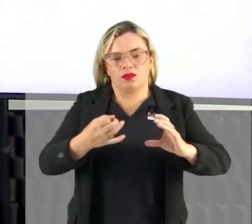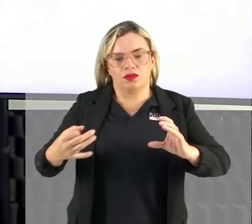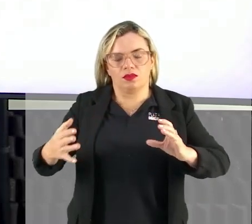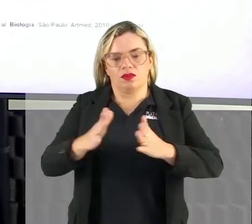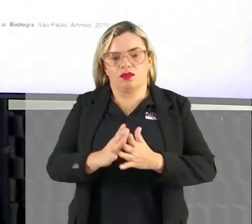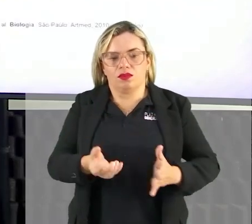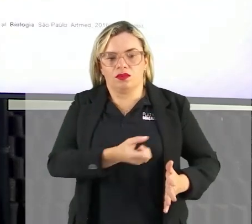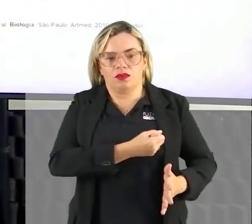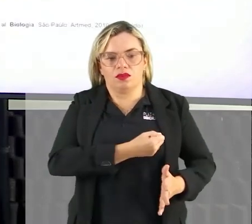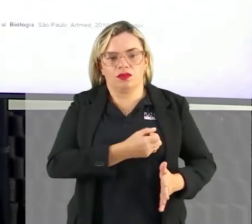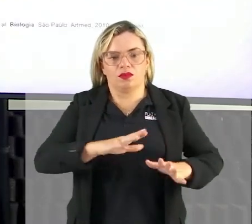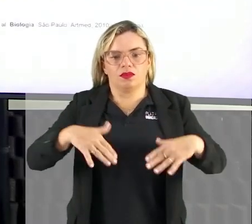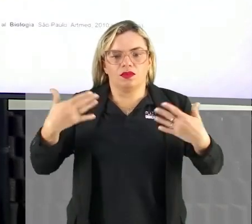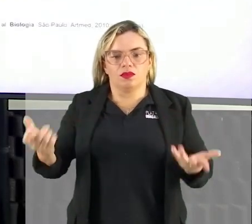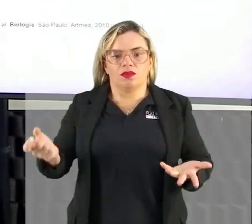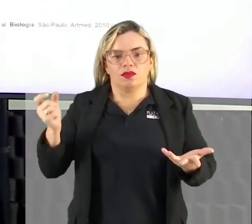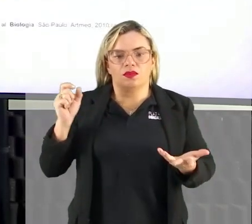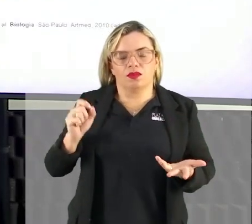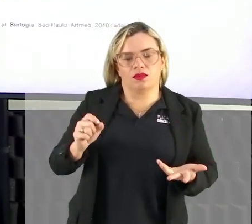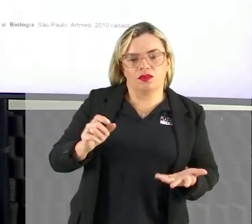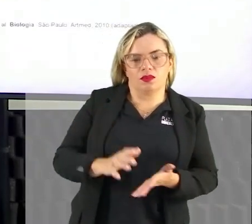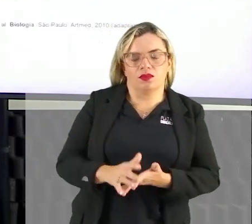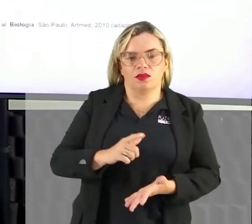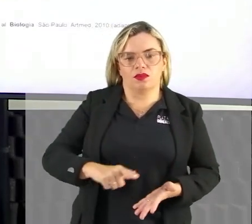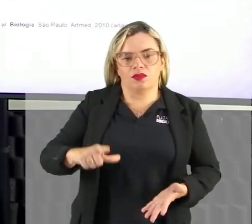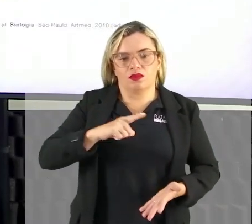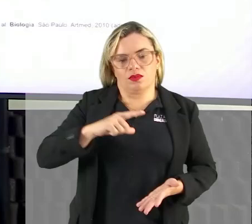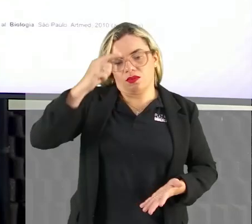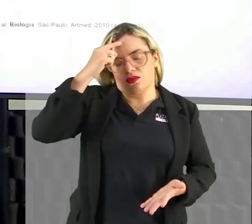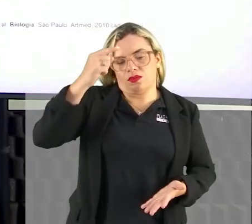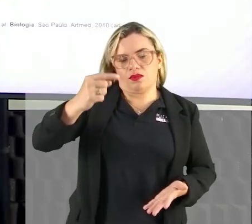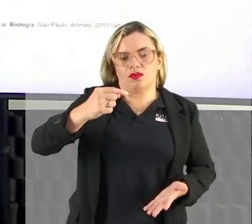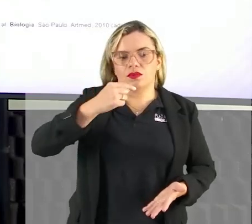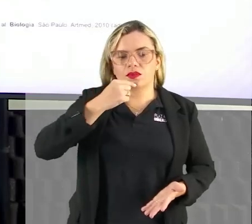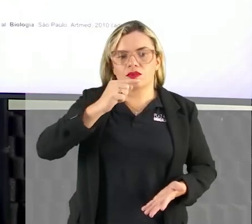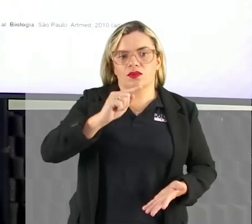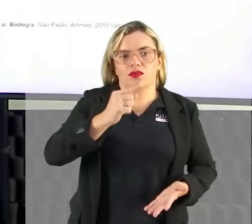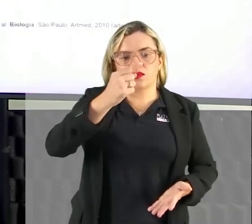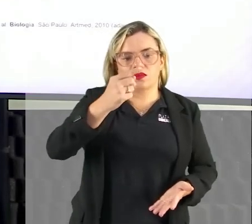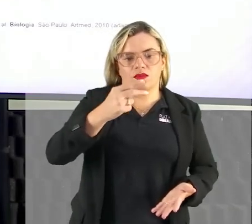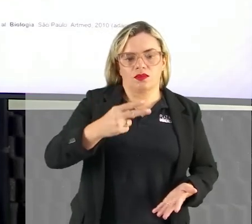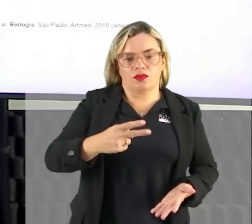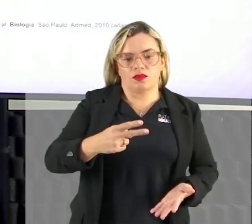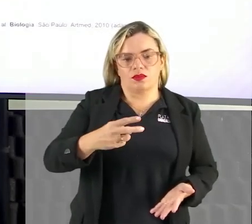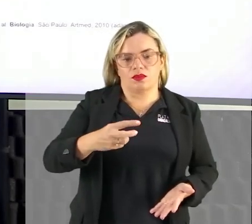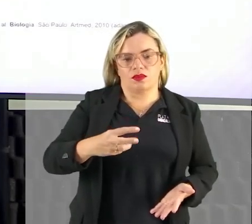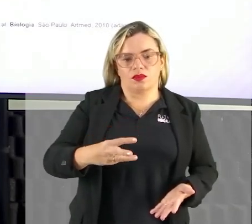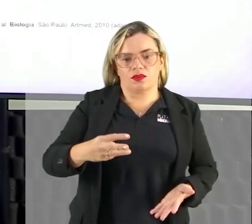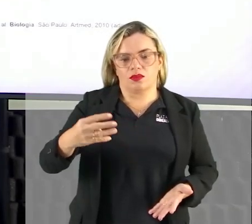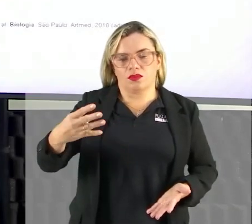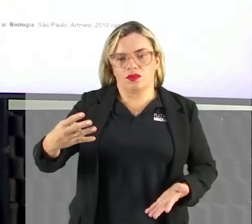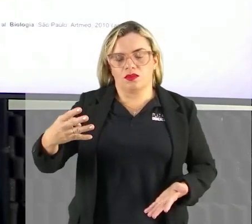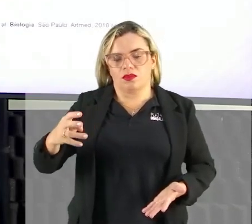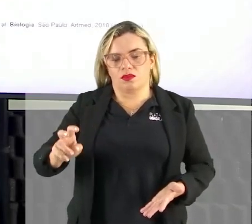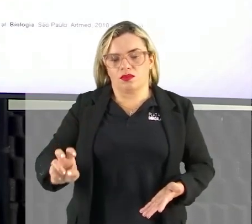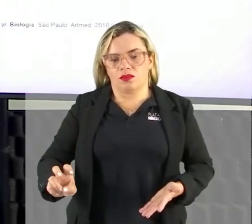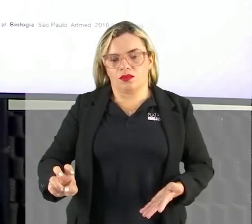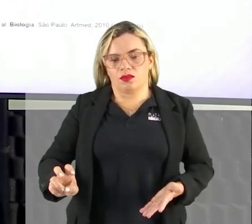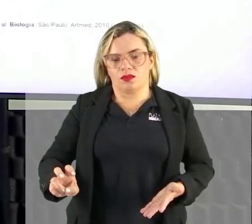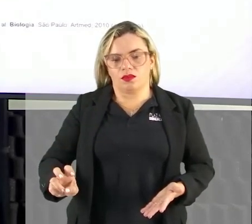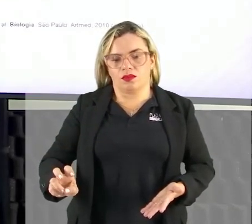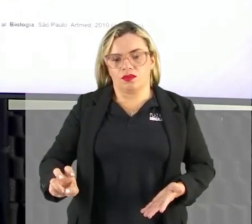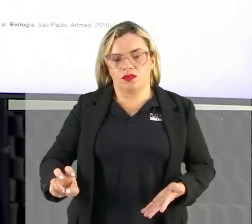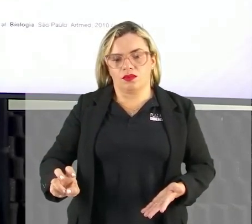indicadas por números. Então, a gente tem aqui a imagem, né? Tem o número 1, 2, 3, 4, 5,